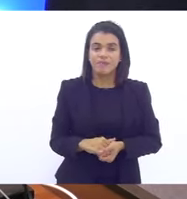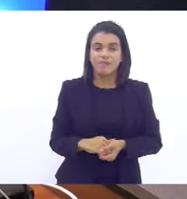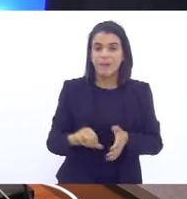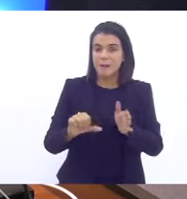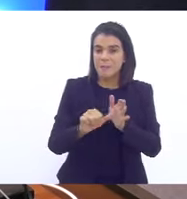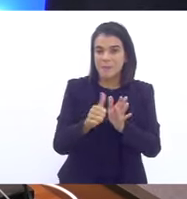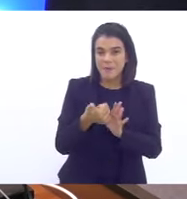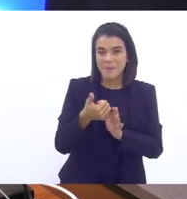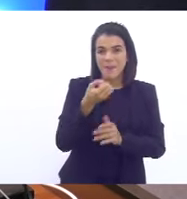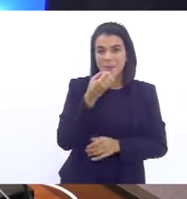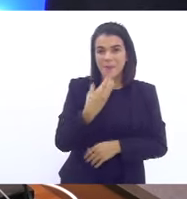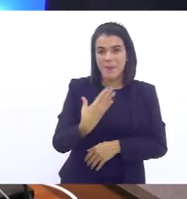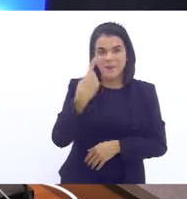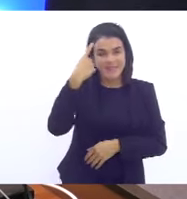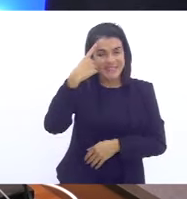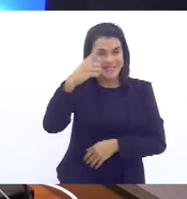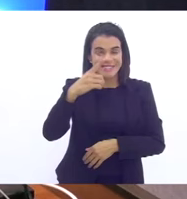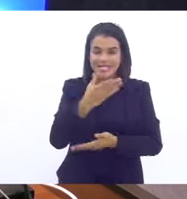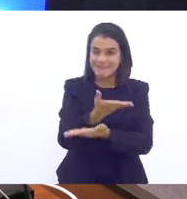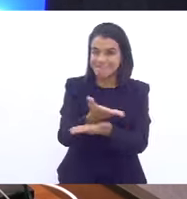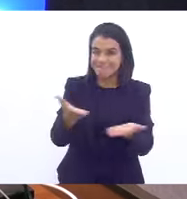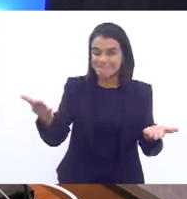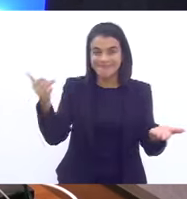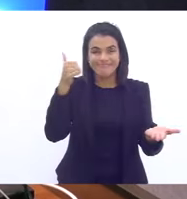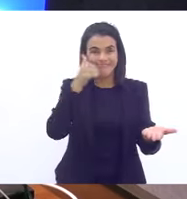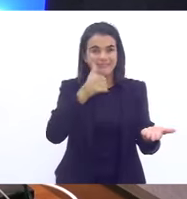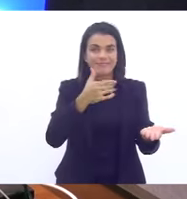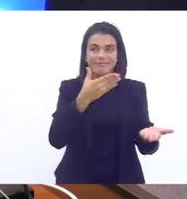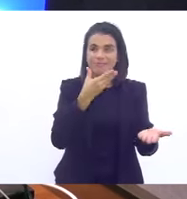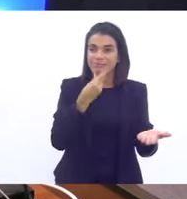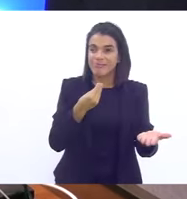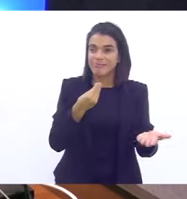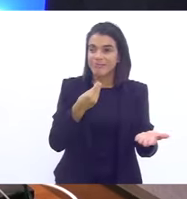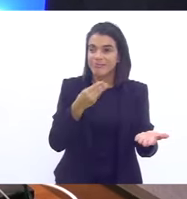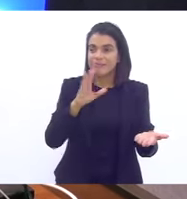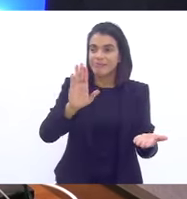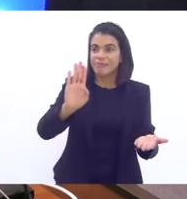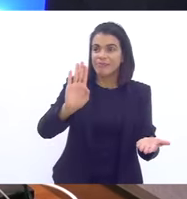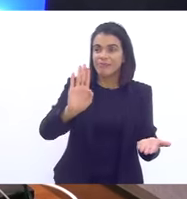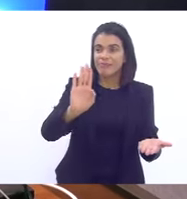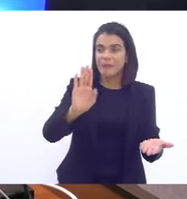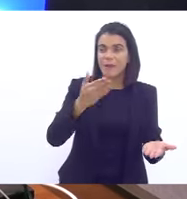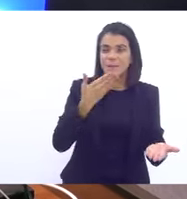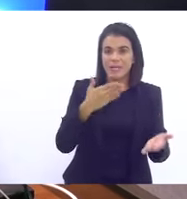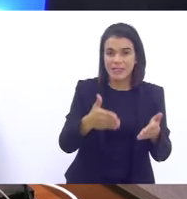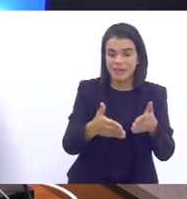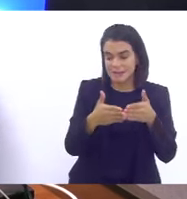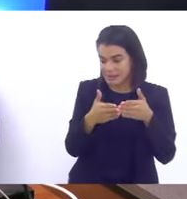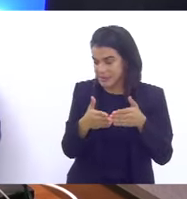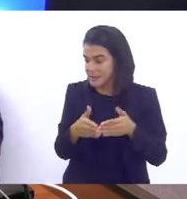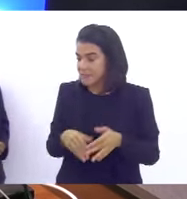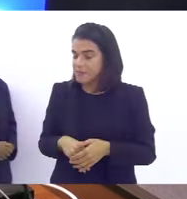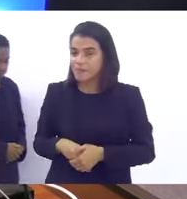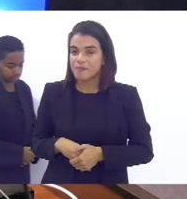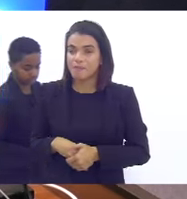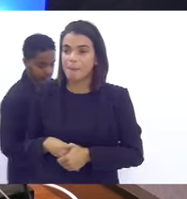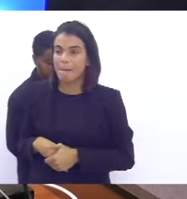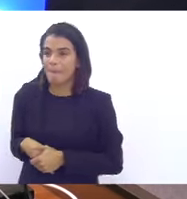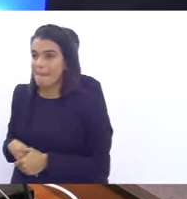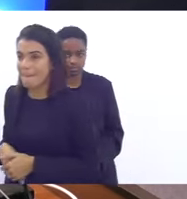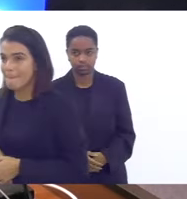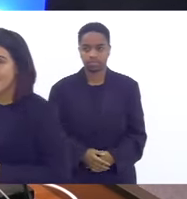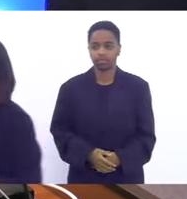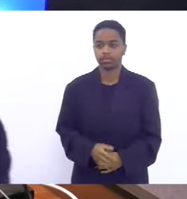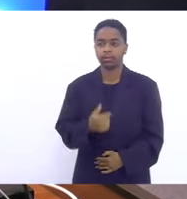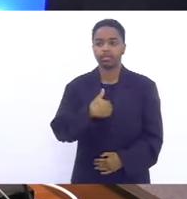Primeiro, dar um bom dia a todos e todas que aqui estão. Deputado professor Josemar, só pedir licença a Vossa Excelência, despedir